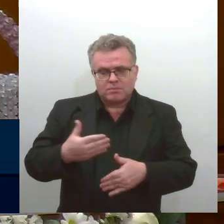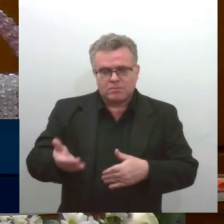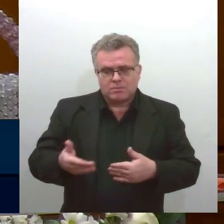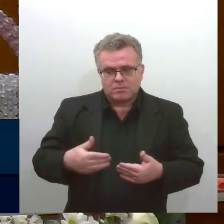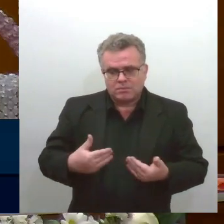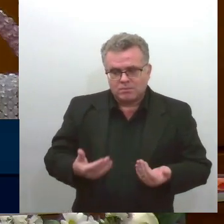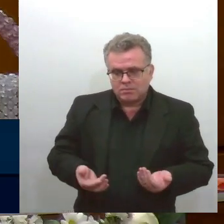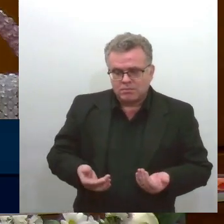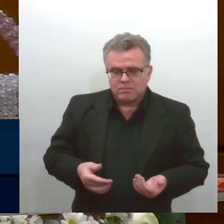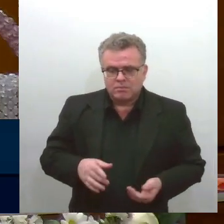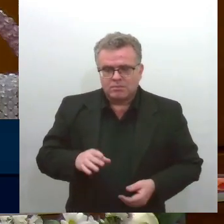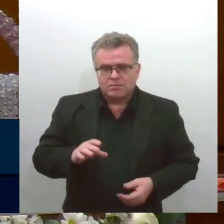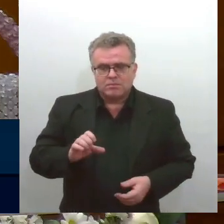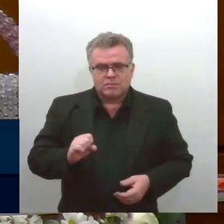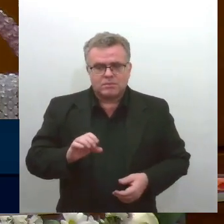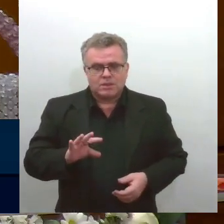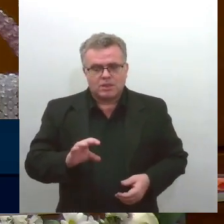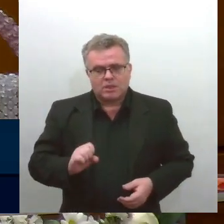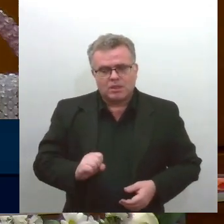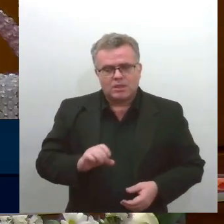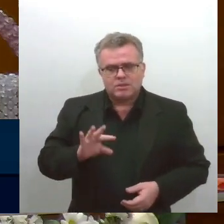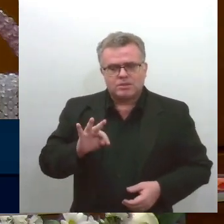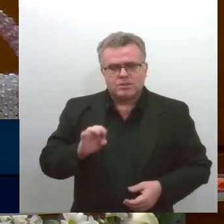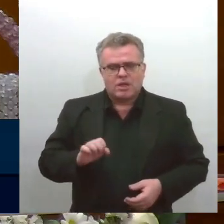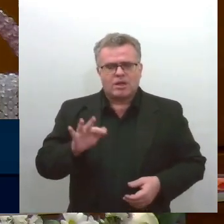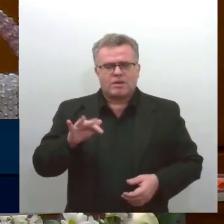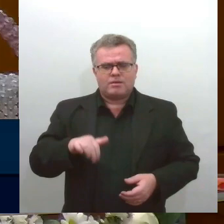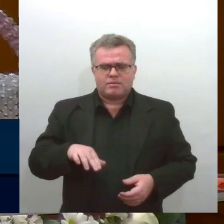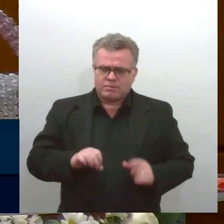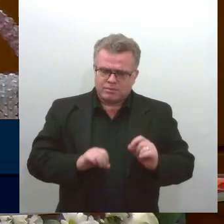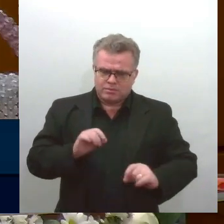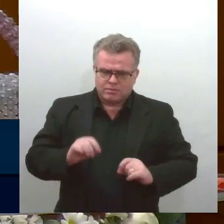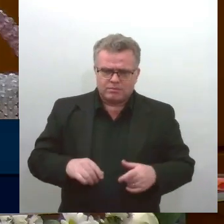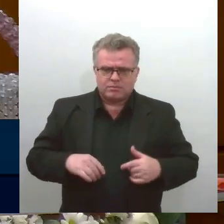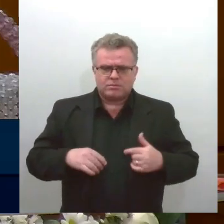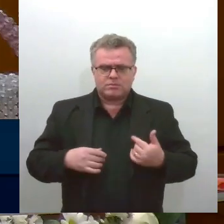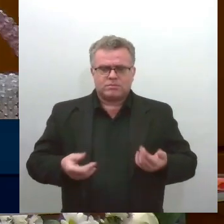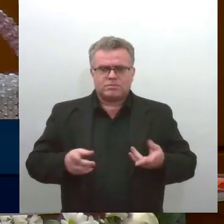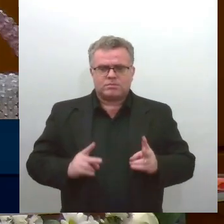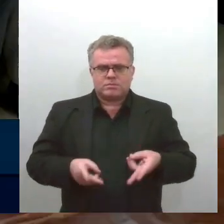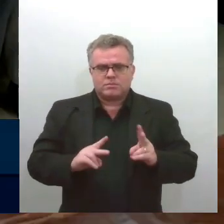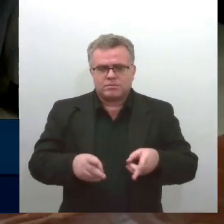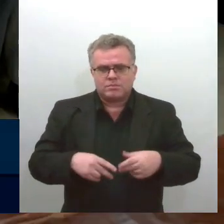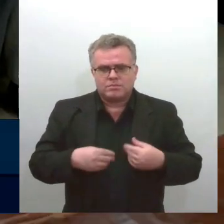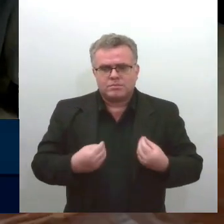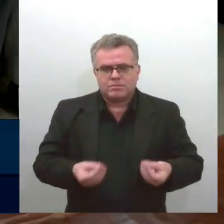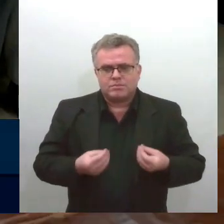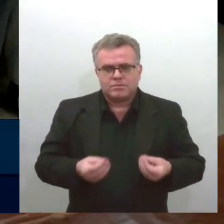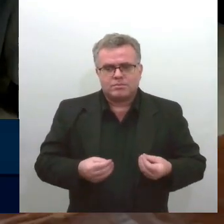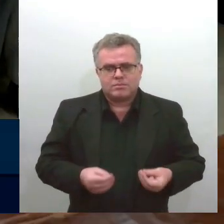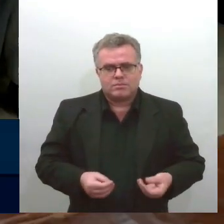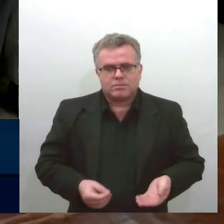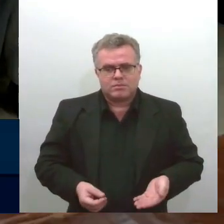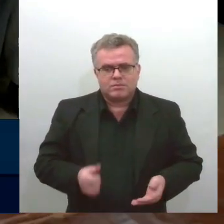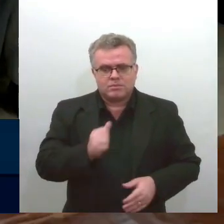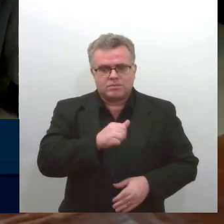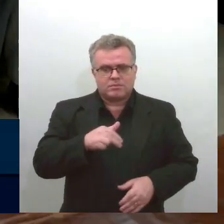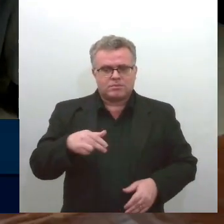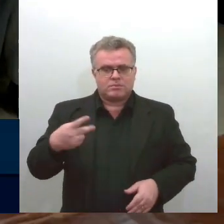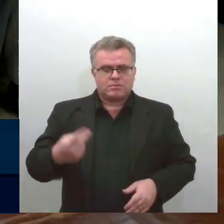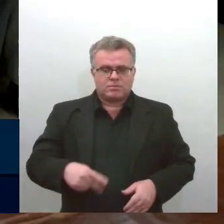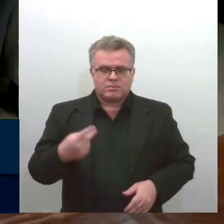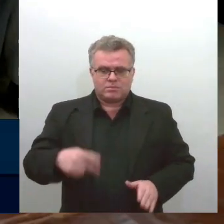também coordena a responsabilidade da agência de notícias aqui da Alese. Parabéns, né, Stephanie,